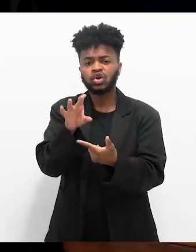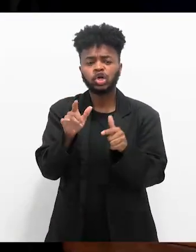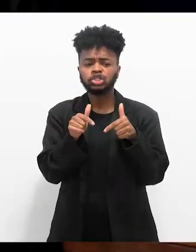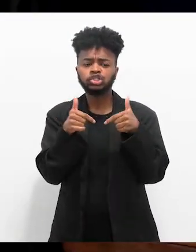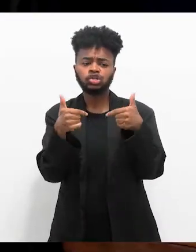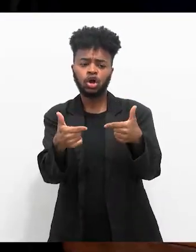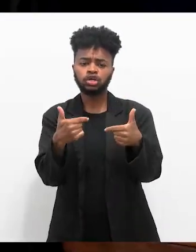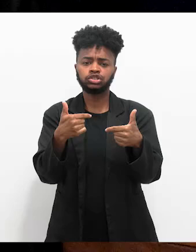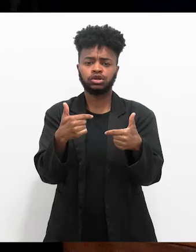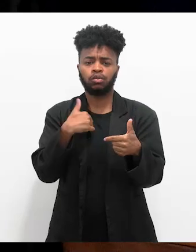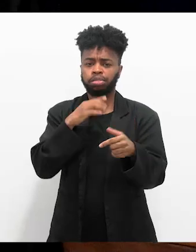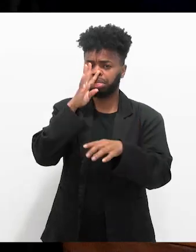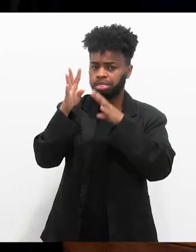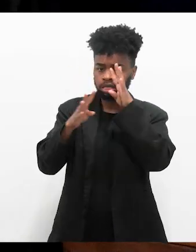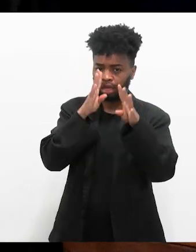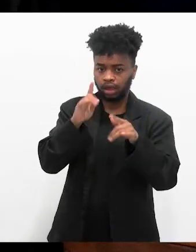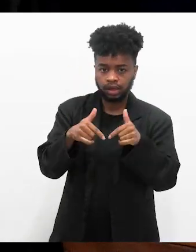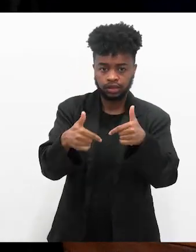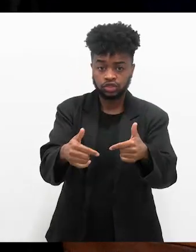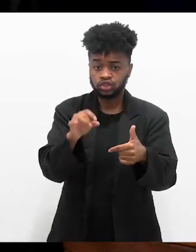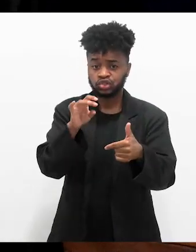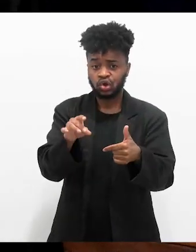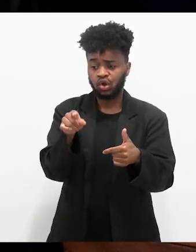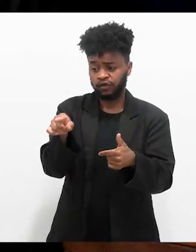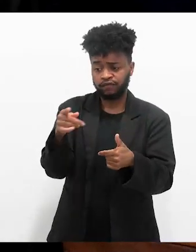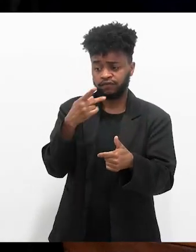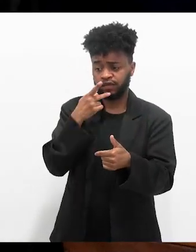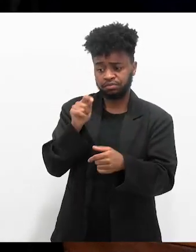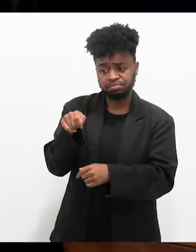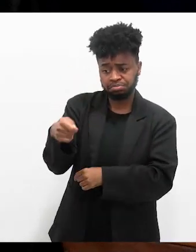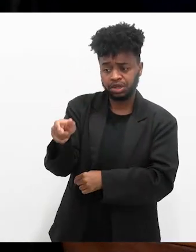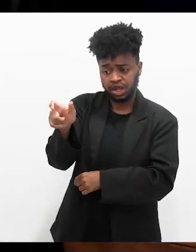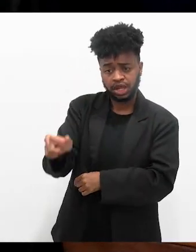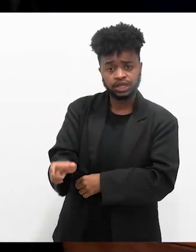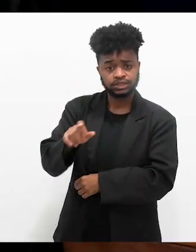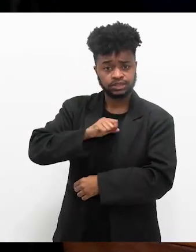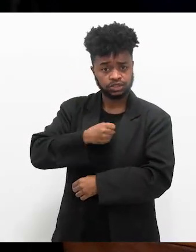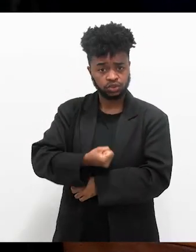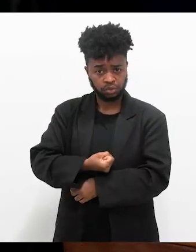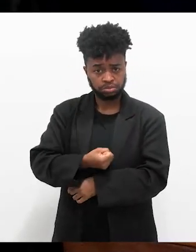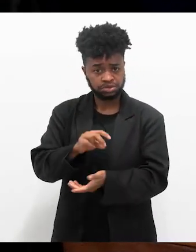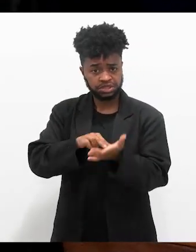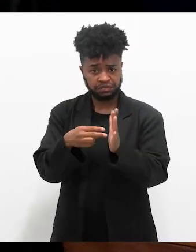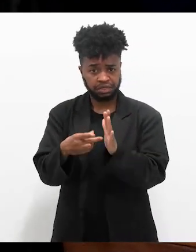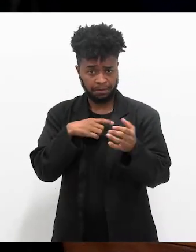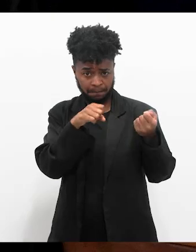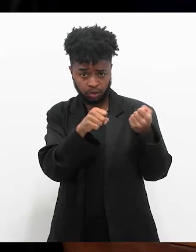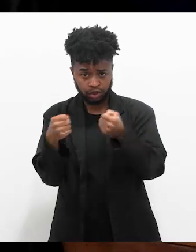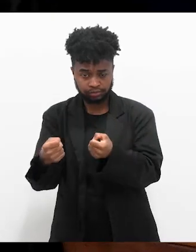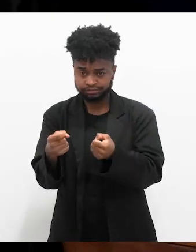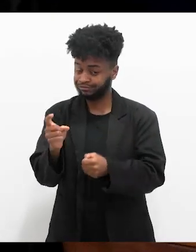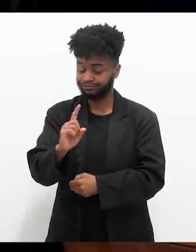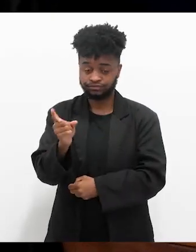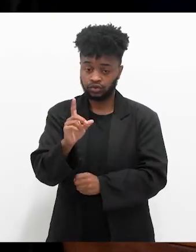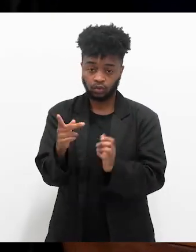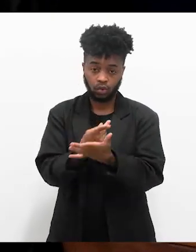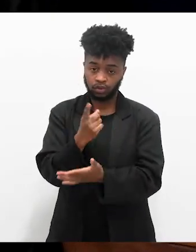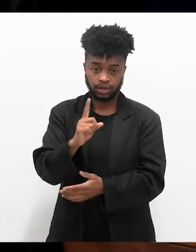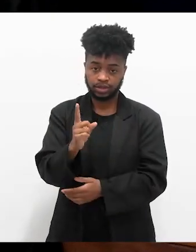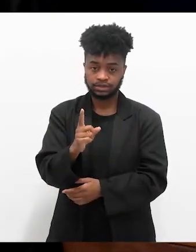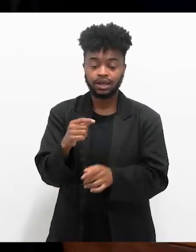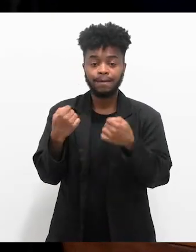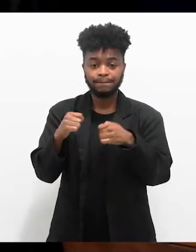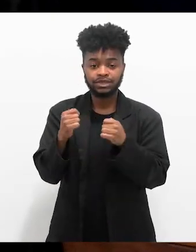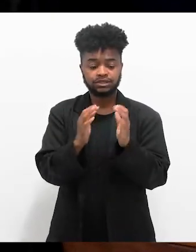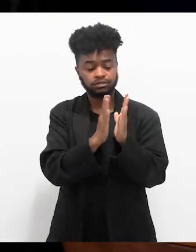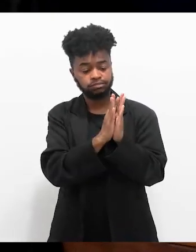o homem. Não é só de uma consagração que vai fazer com que o ser humano se torne um ser mais poderoso do que o outro. Isso não acontece. Ele